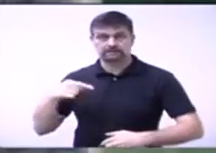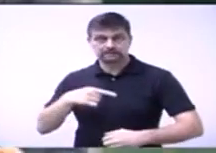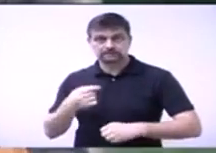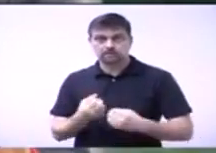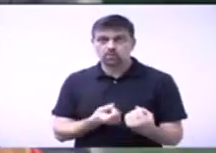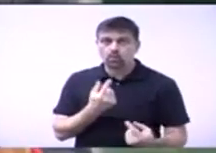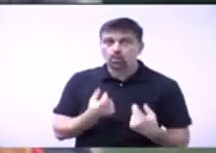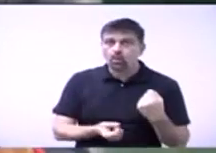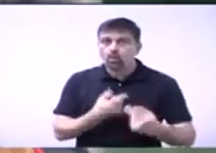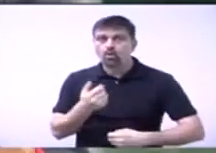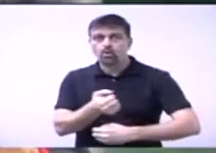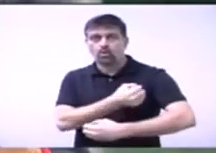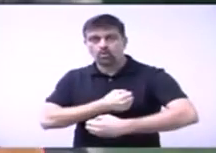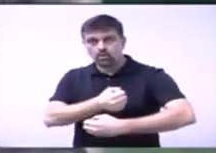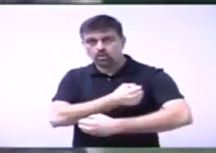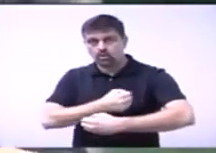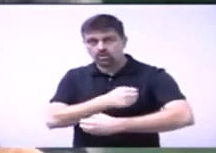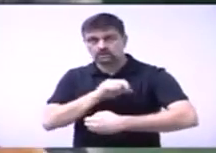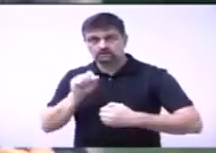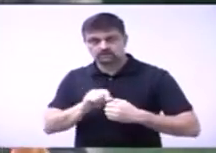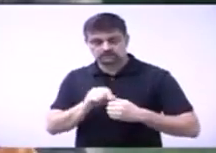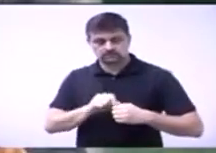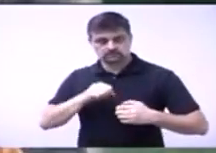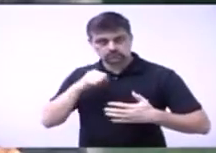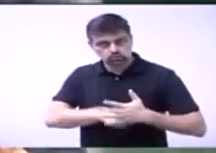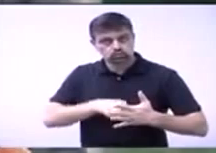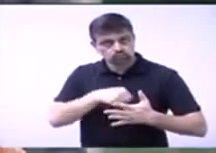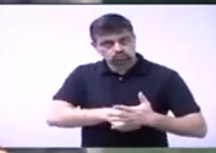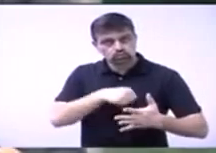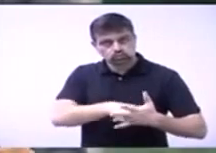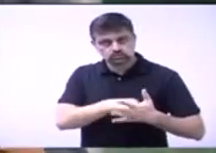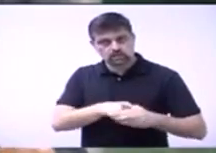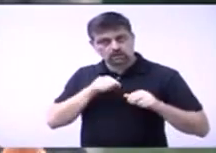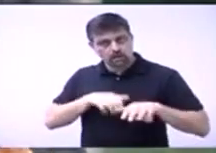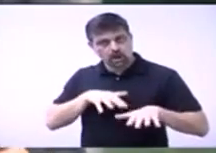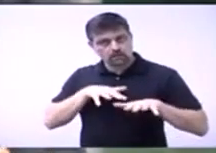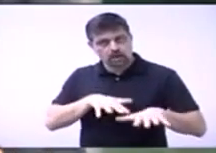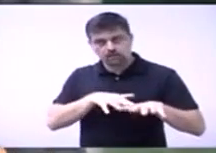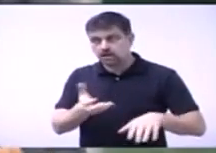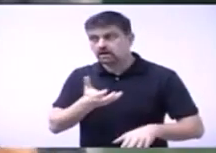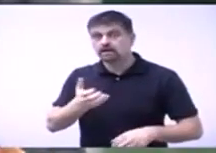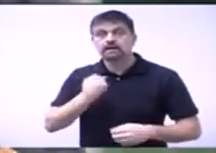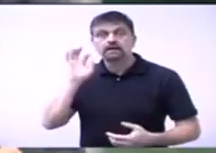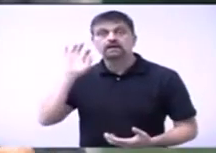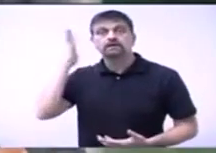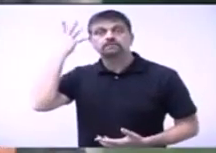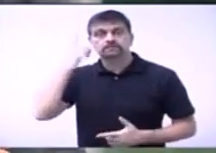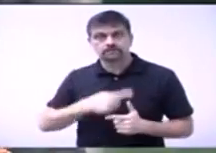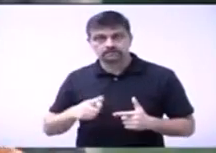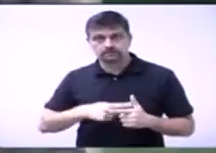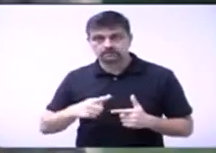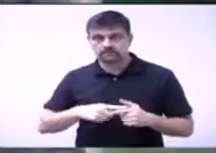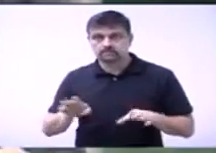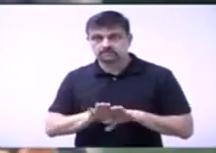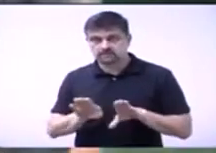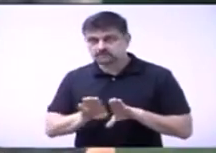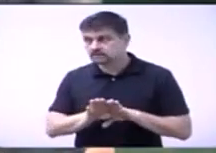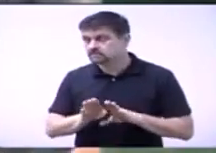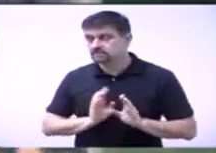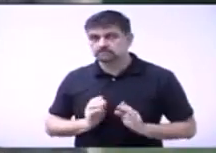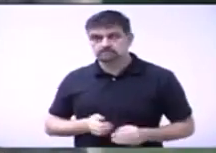cozinheiros estão fazendo um movimento para resolver isso, às vezes até radicalizando esse